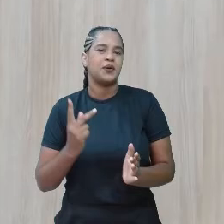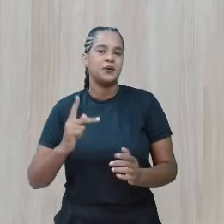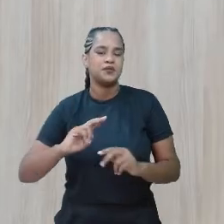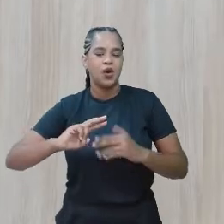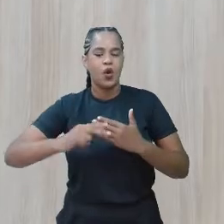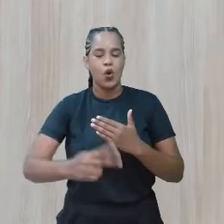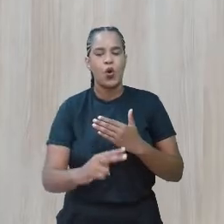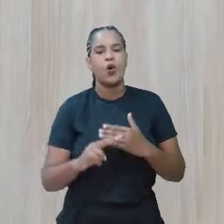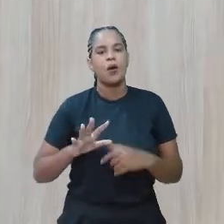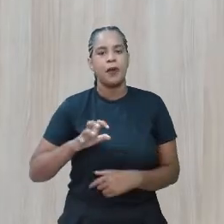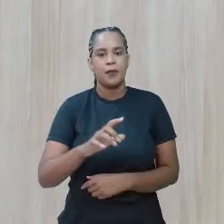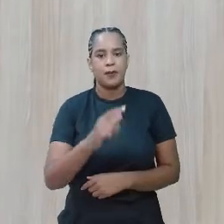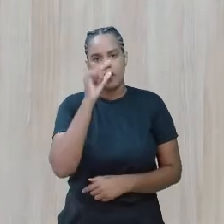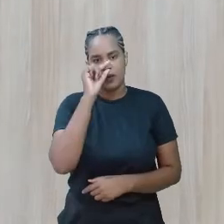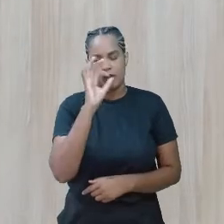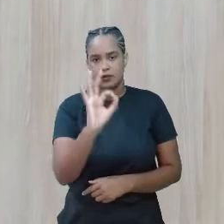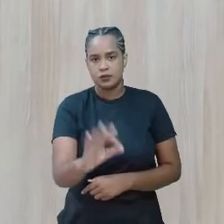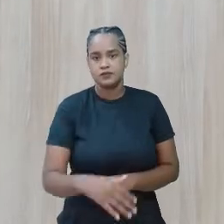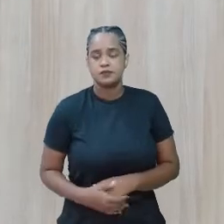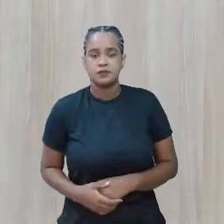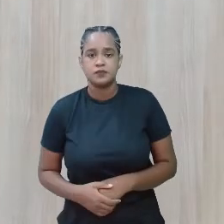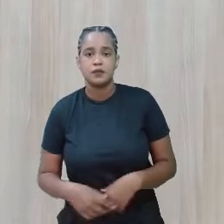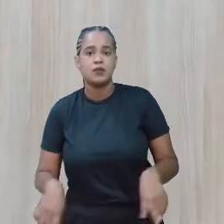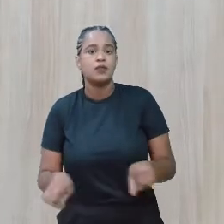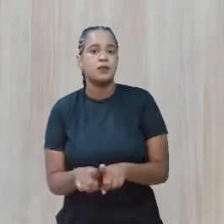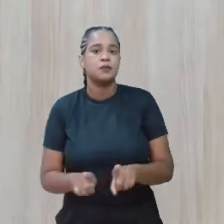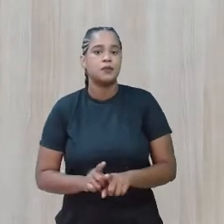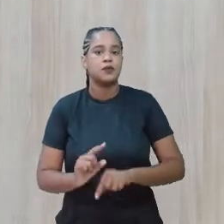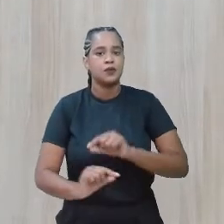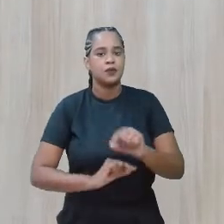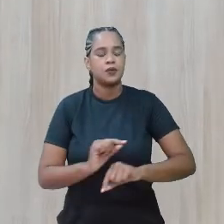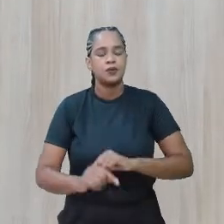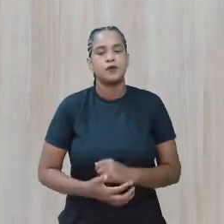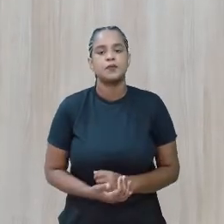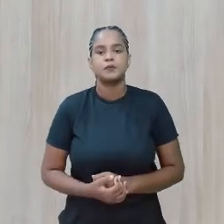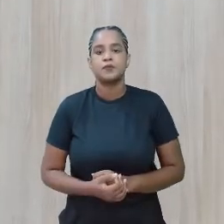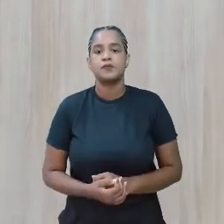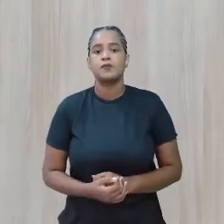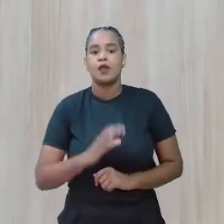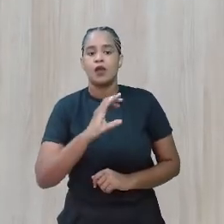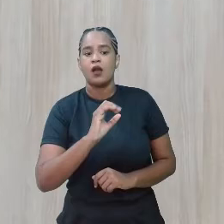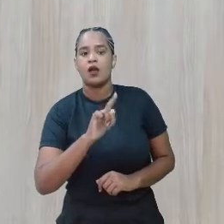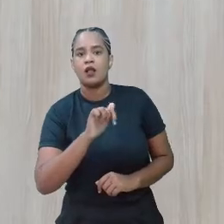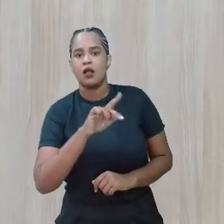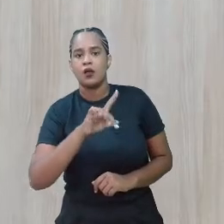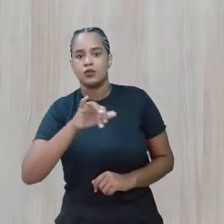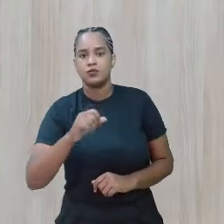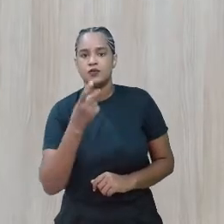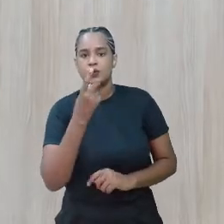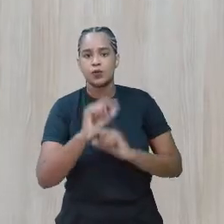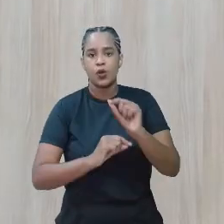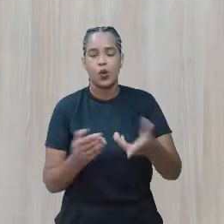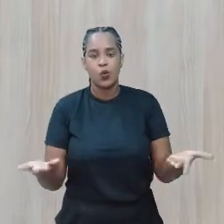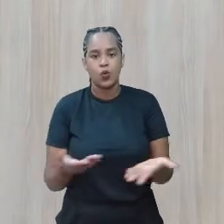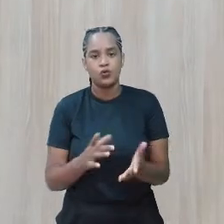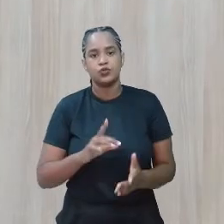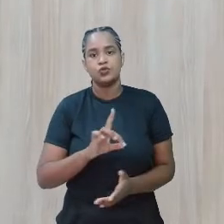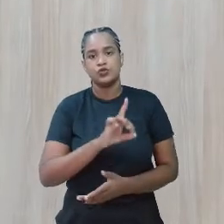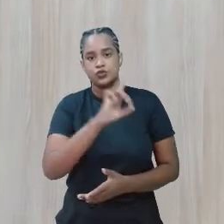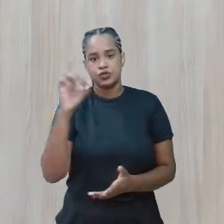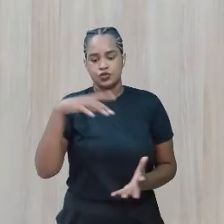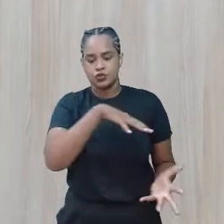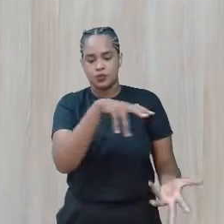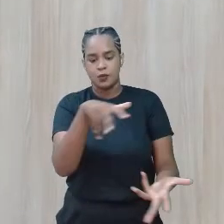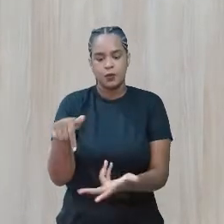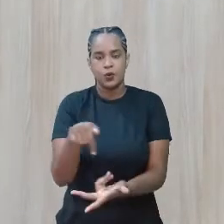trazer complicações. Mas aí veio também a questão, né, que a professora Cláudia disse, gente, hoje é o Dia Internacional do Idoso. E aí,